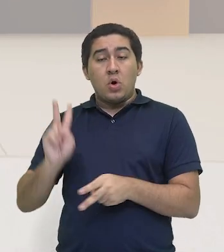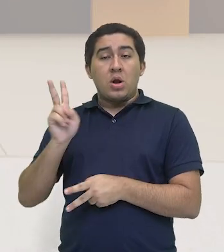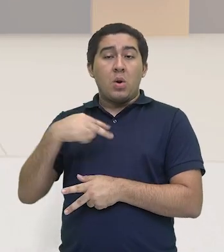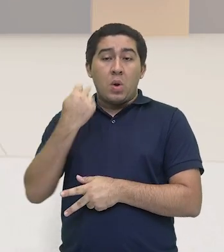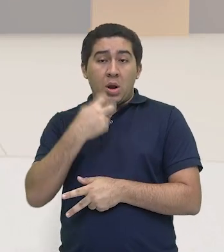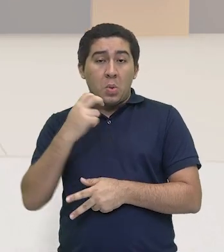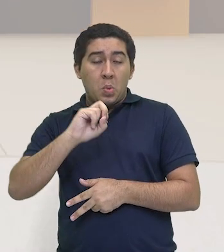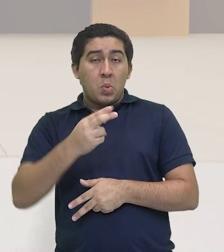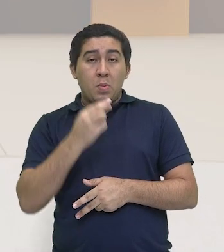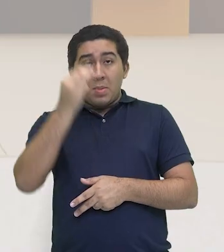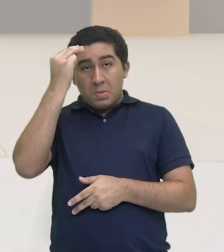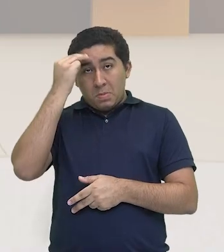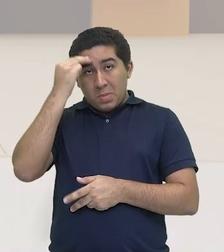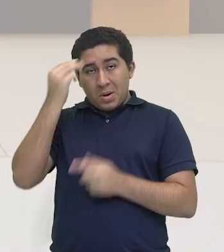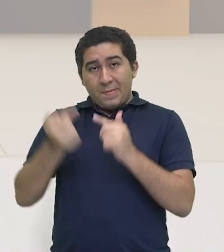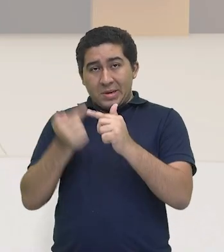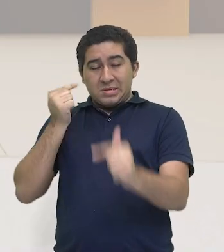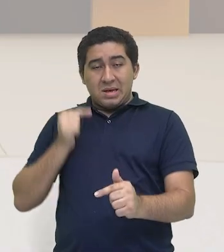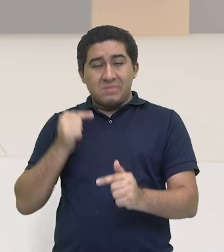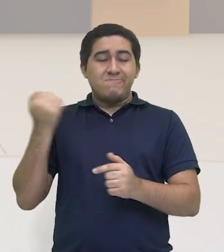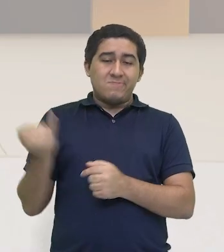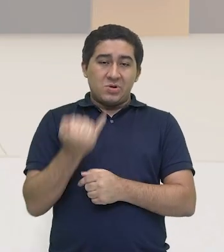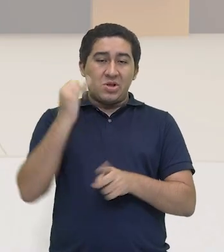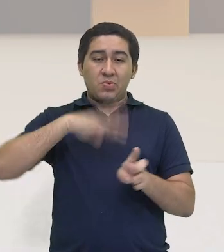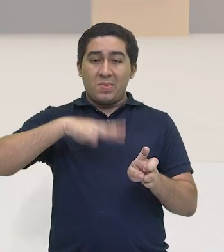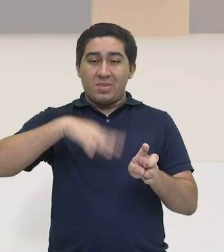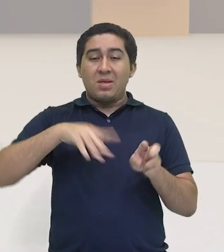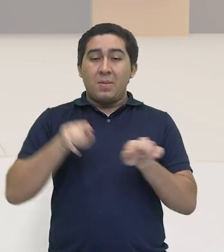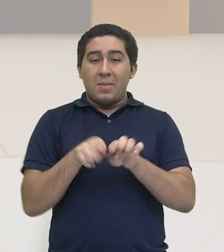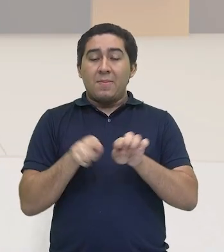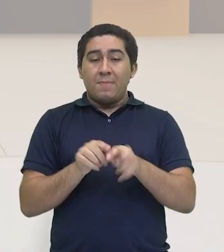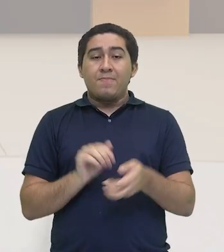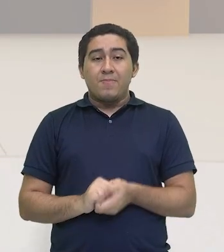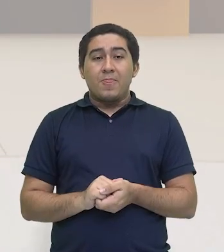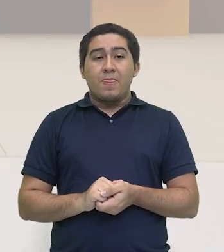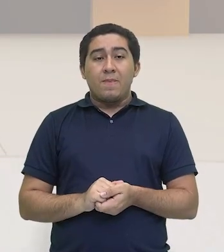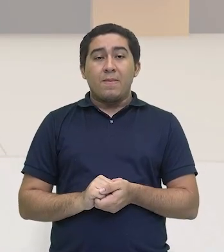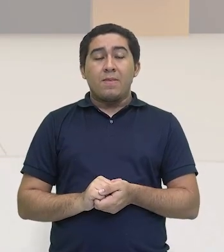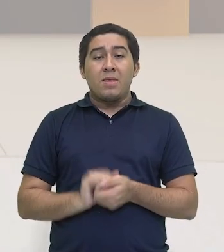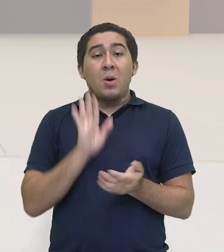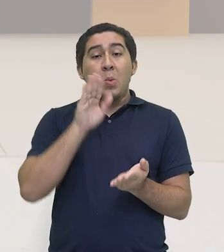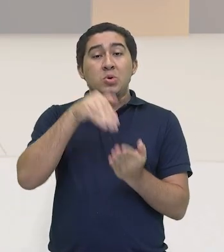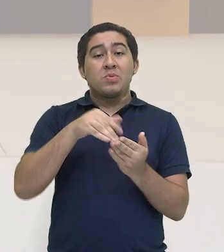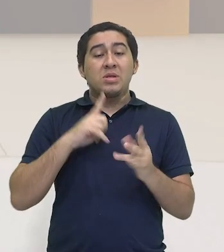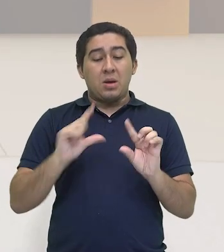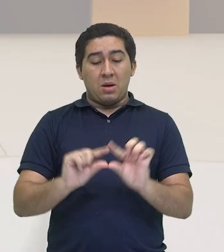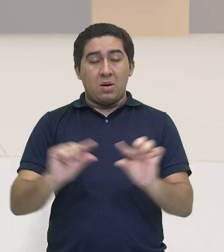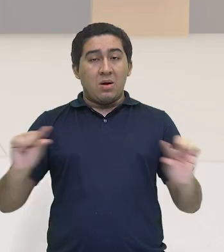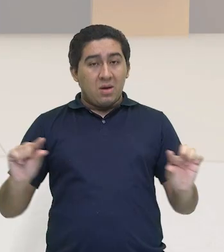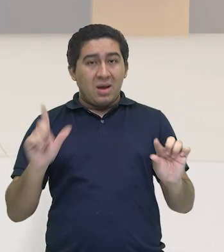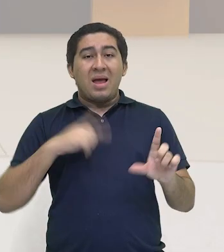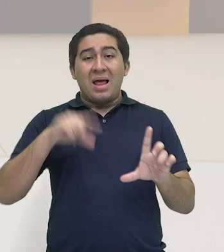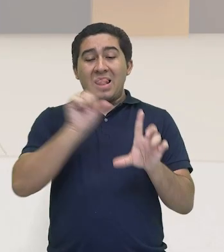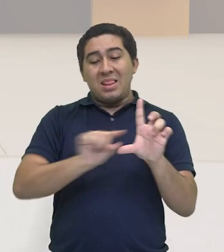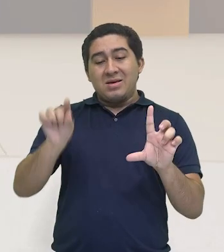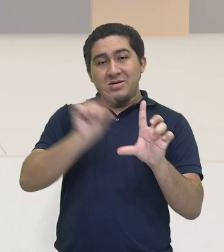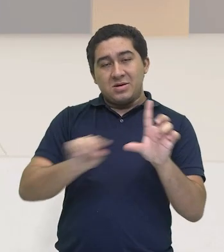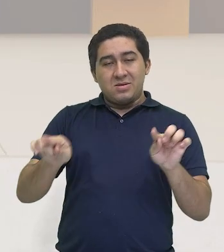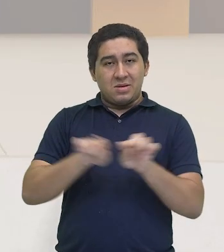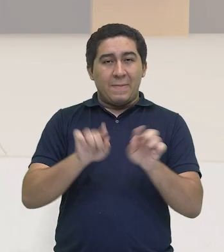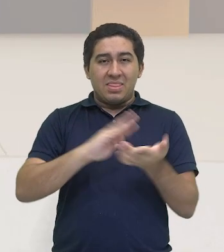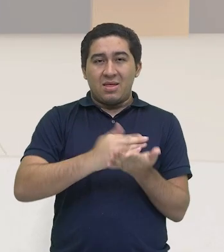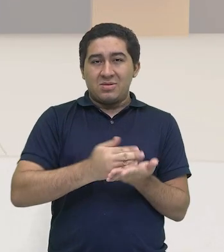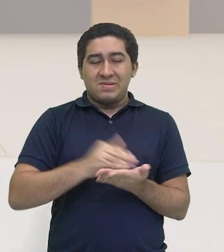memória ancestral, que é bem interessante. E por fim, tem uma parte que é sua, professora, que é legenda e tradução. Você que vai fazer a nossa